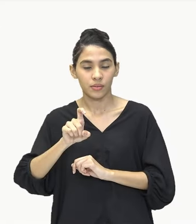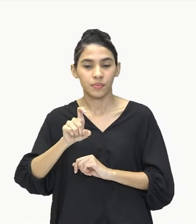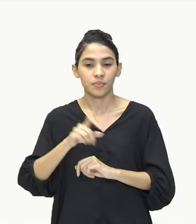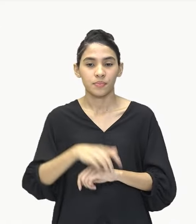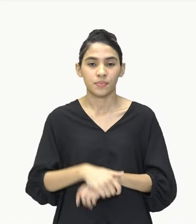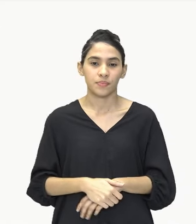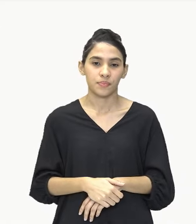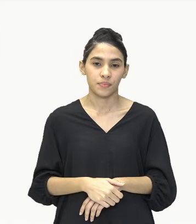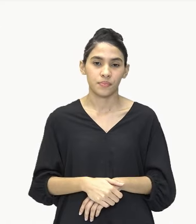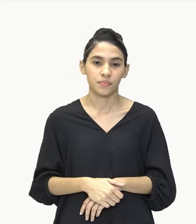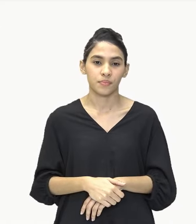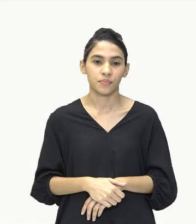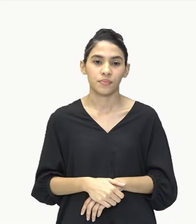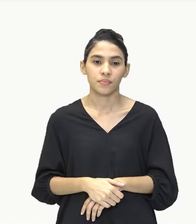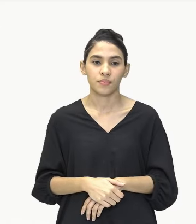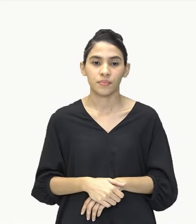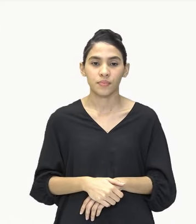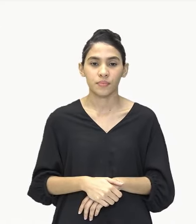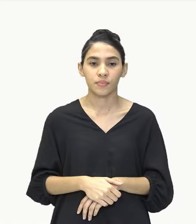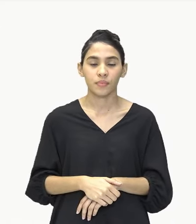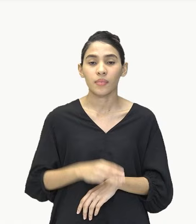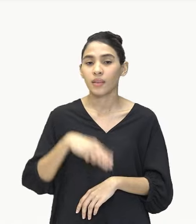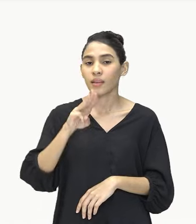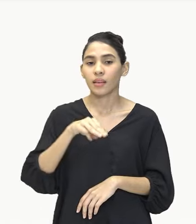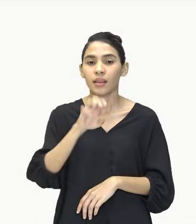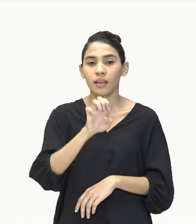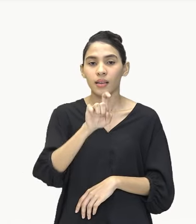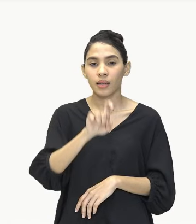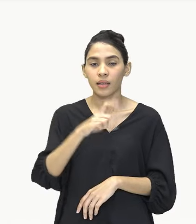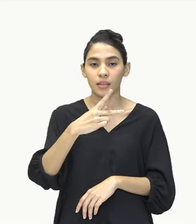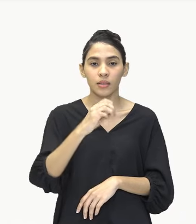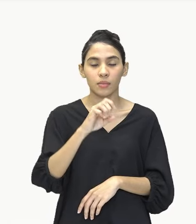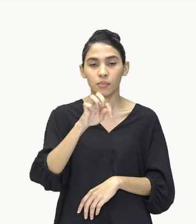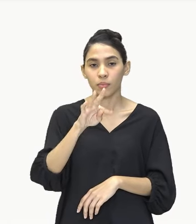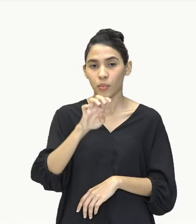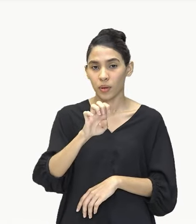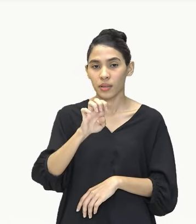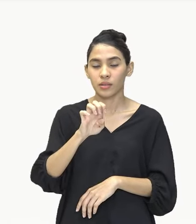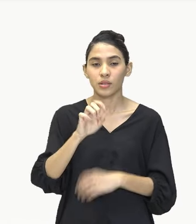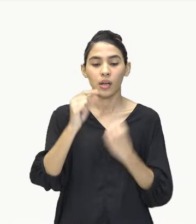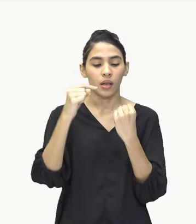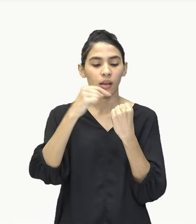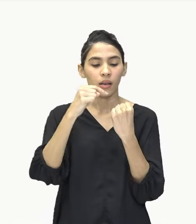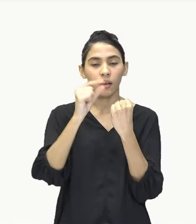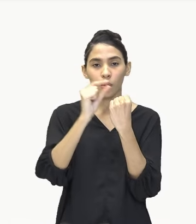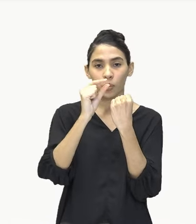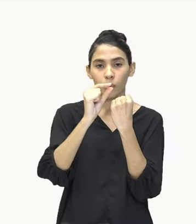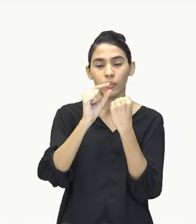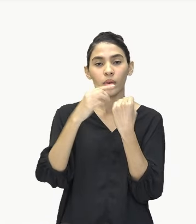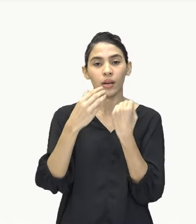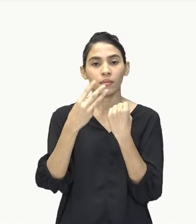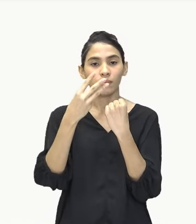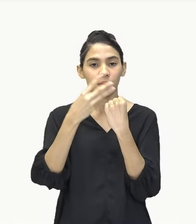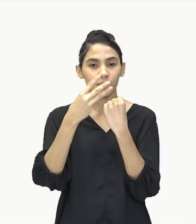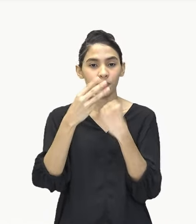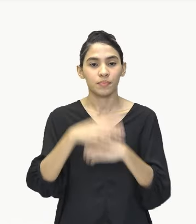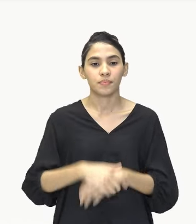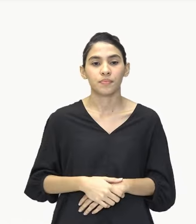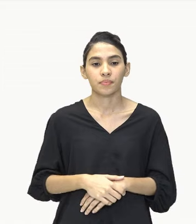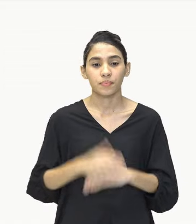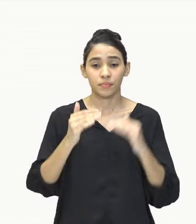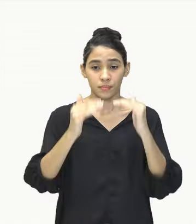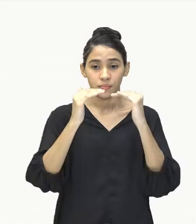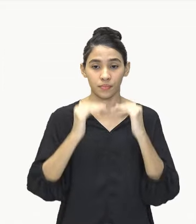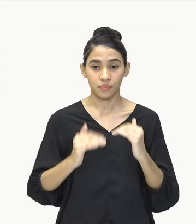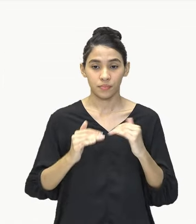caso é o x. Quem vai ser ali o expoente vai ser o 3. Nessa